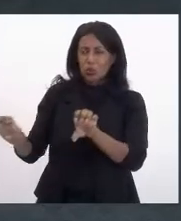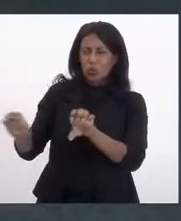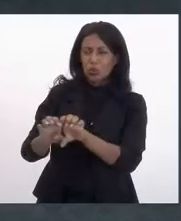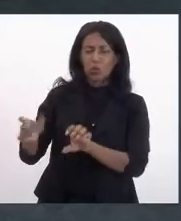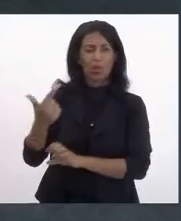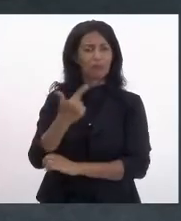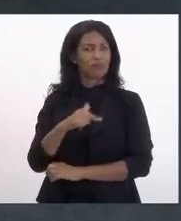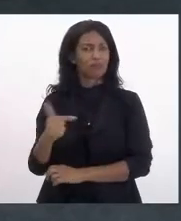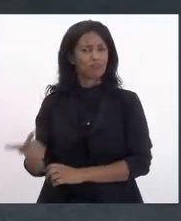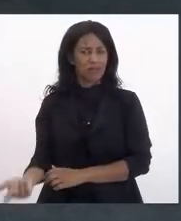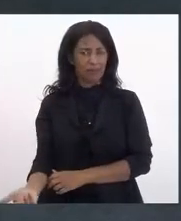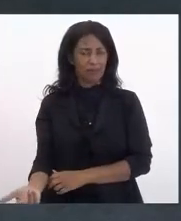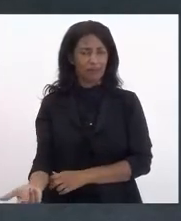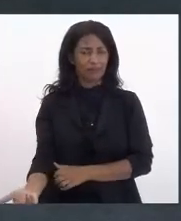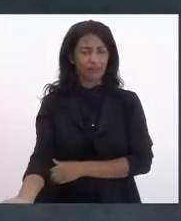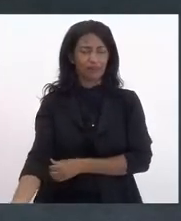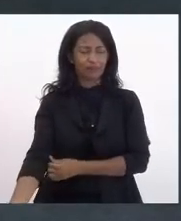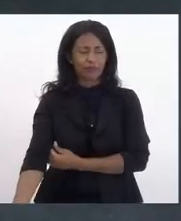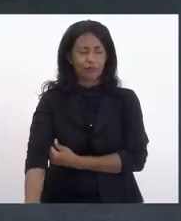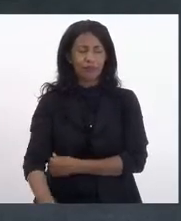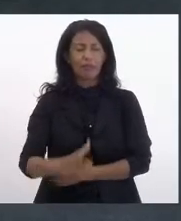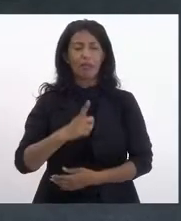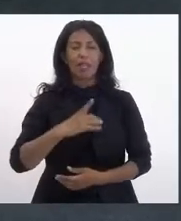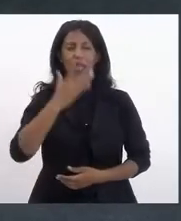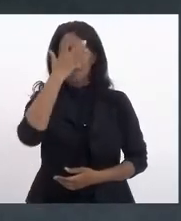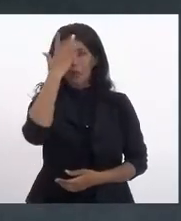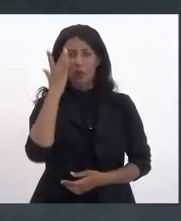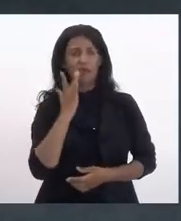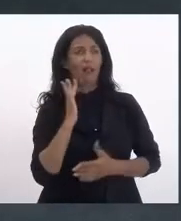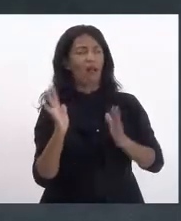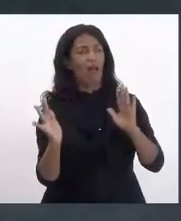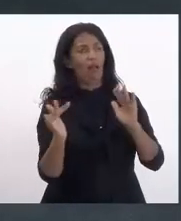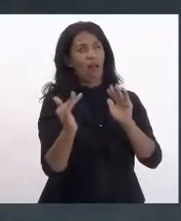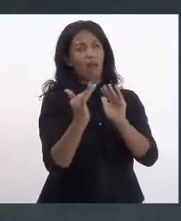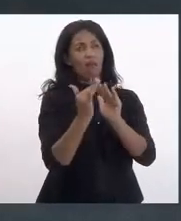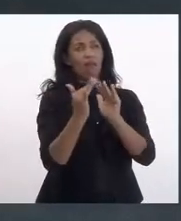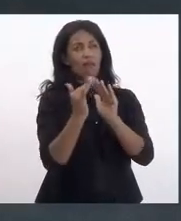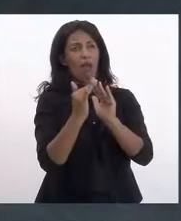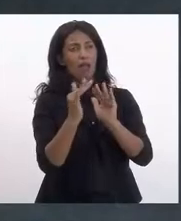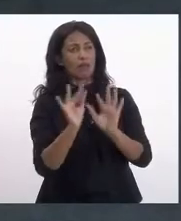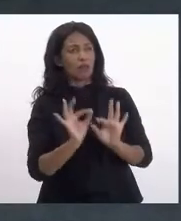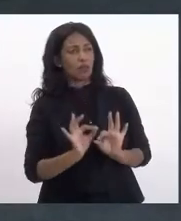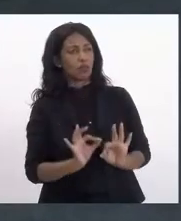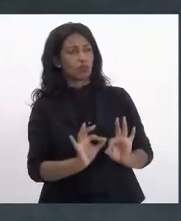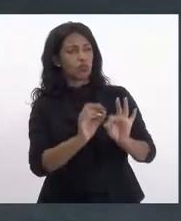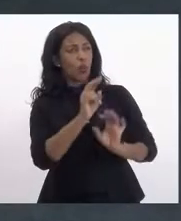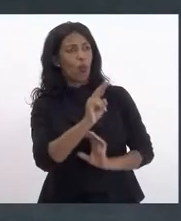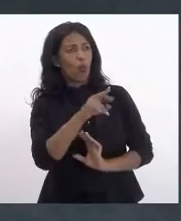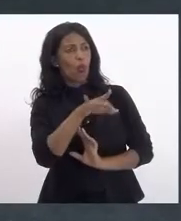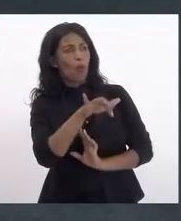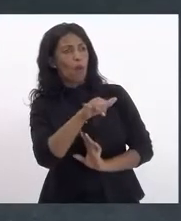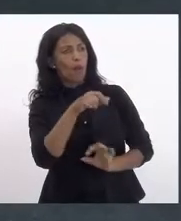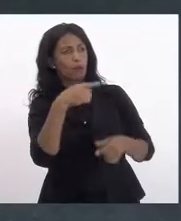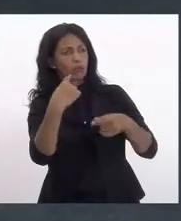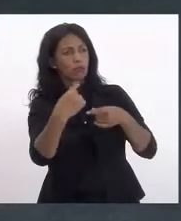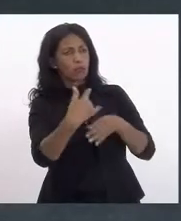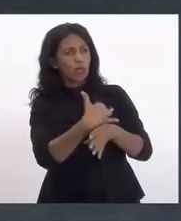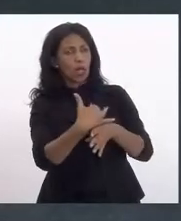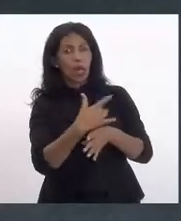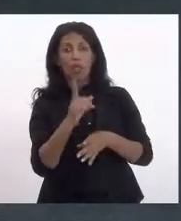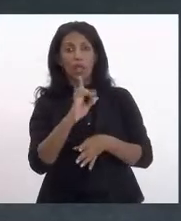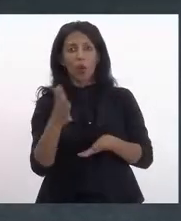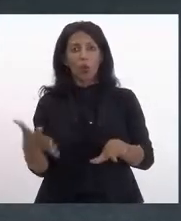que é a verdade. Então, tem gente que acha que a questão da casa é para urbanista. Não, para a discussão da